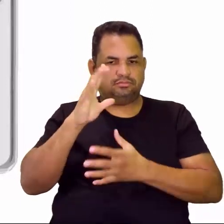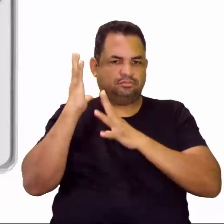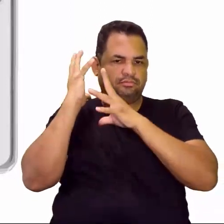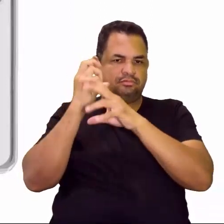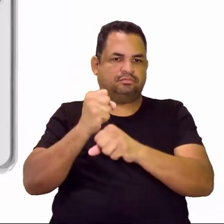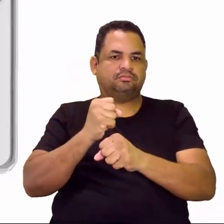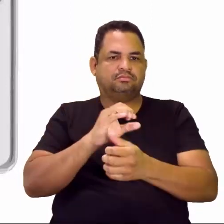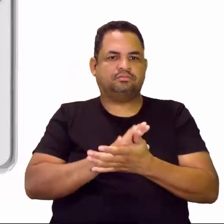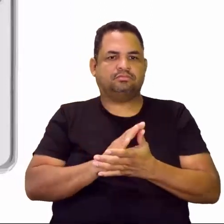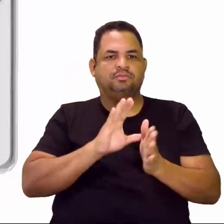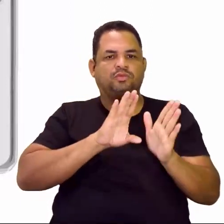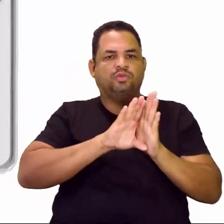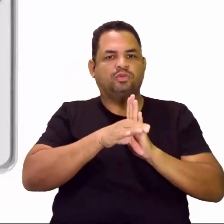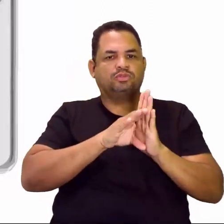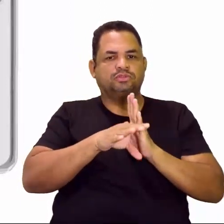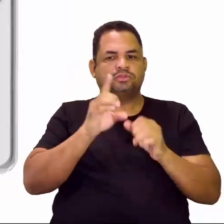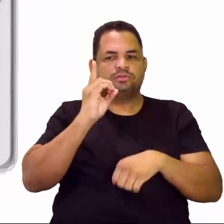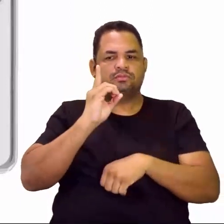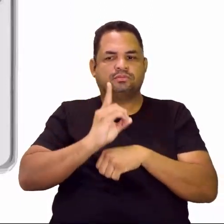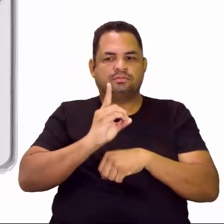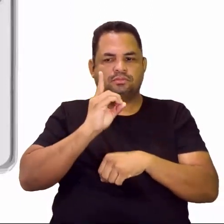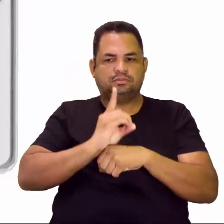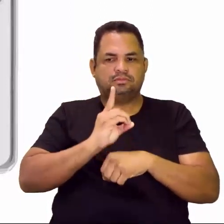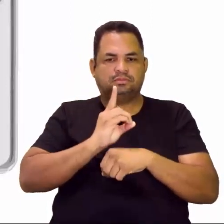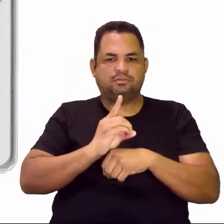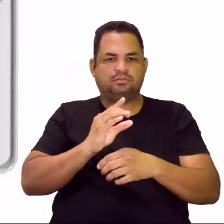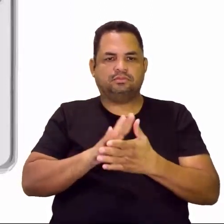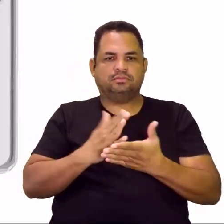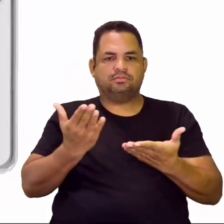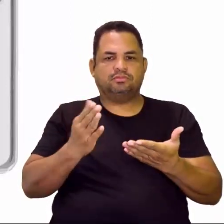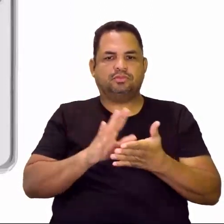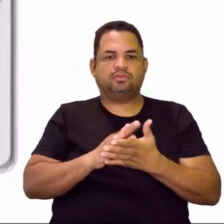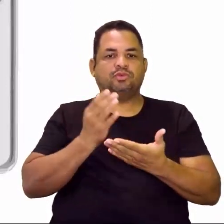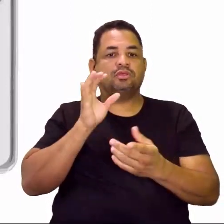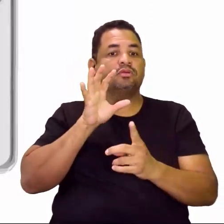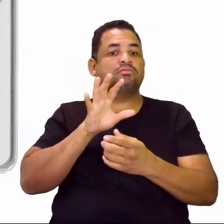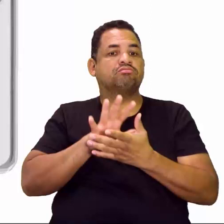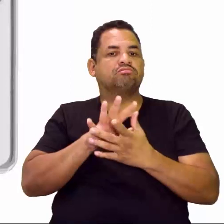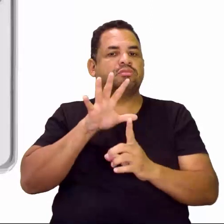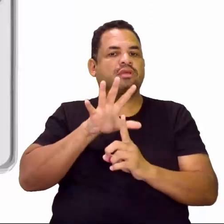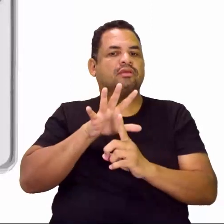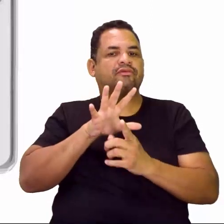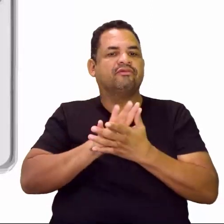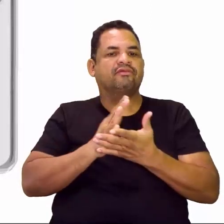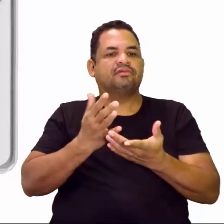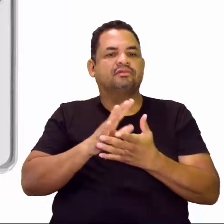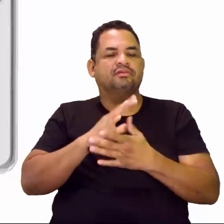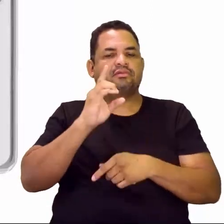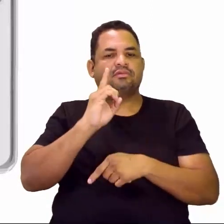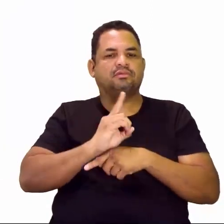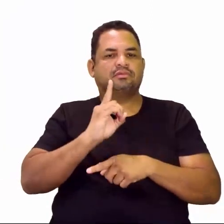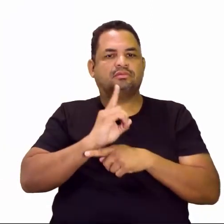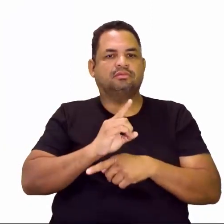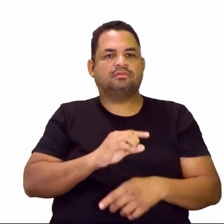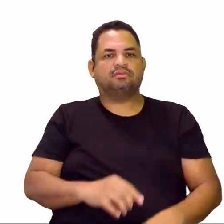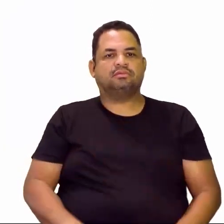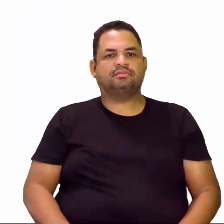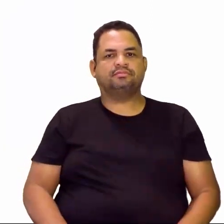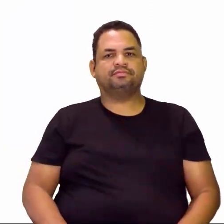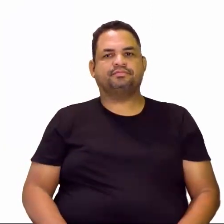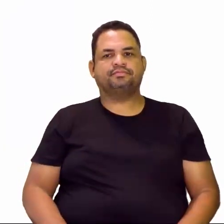revisaremos conceituação de densidade, alguns fatores que afetam a densidade.